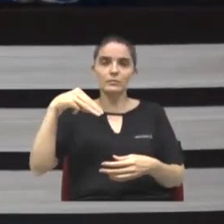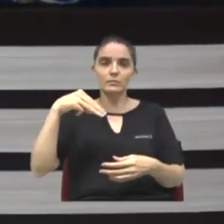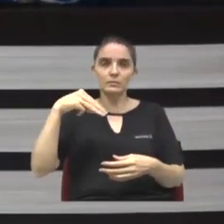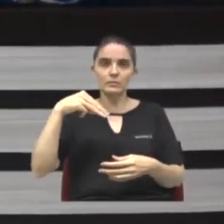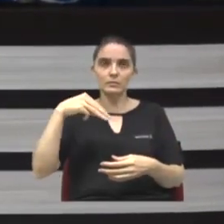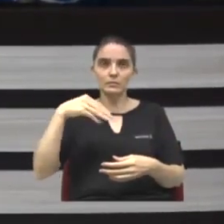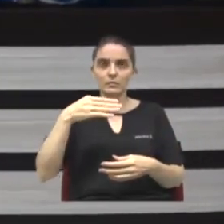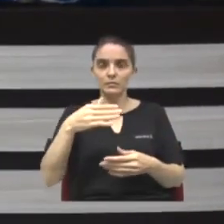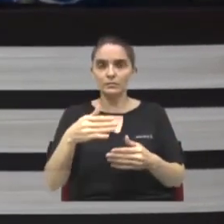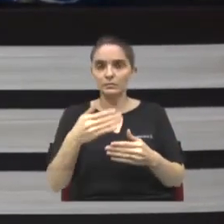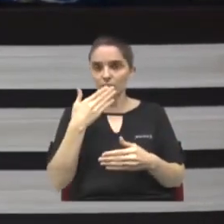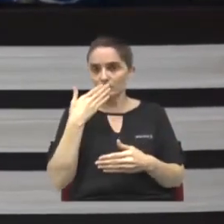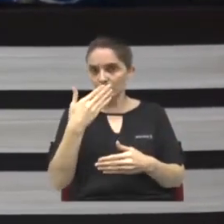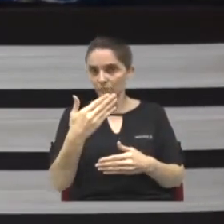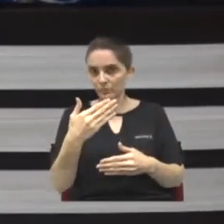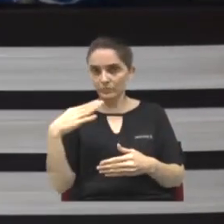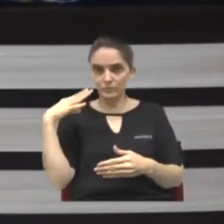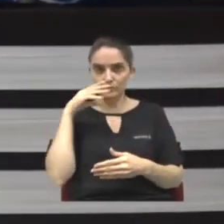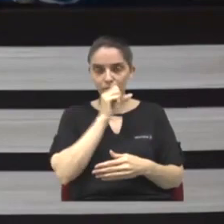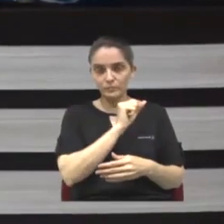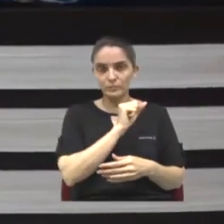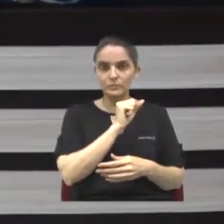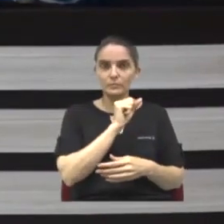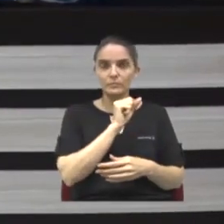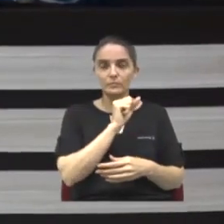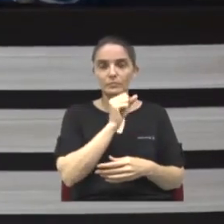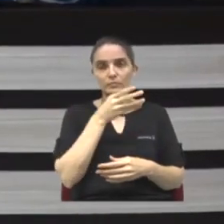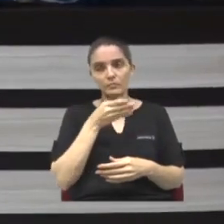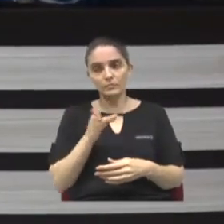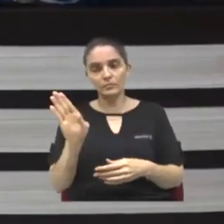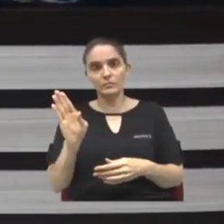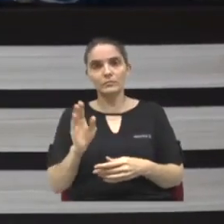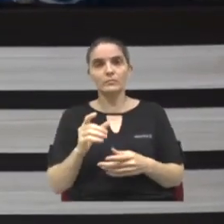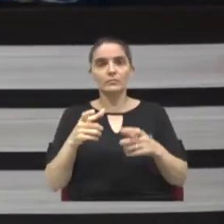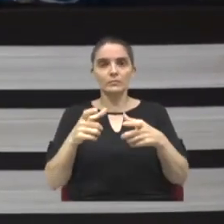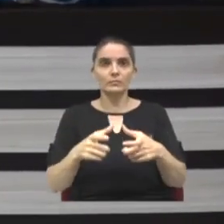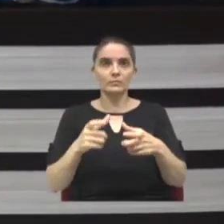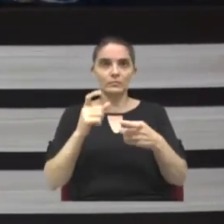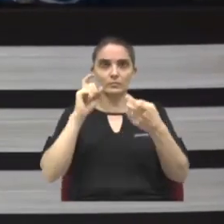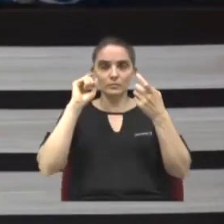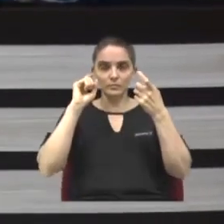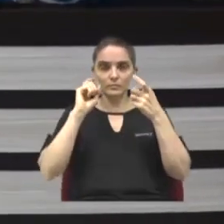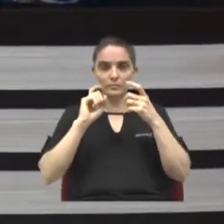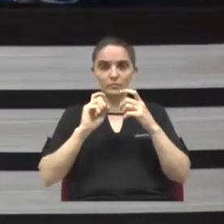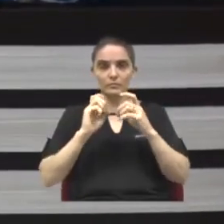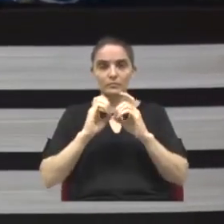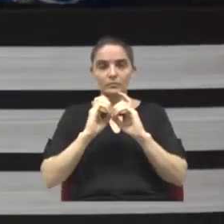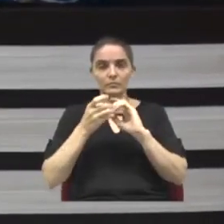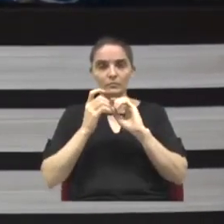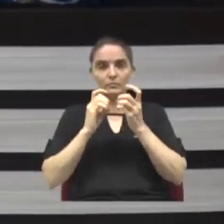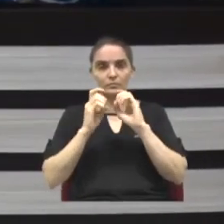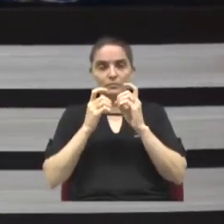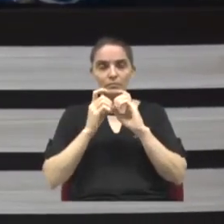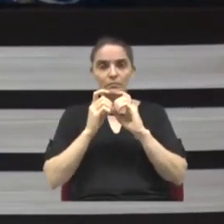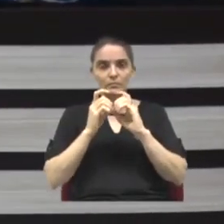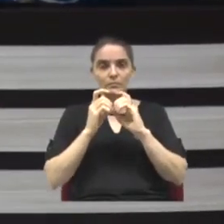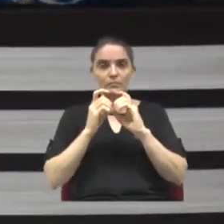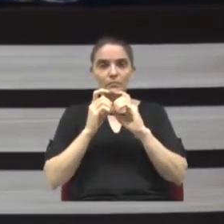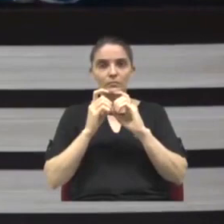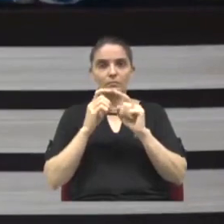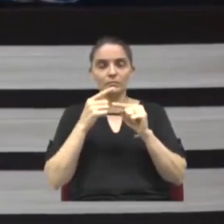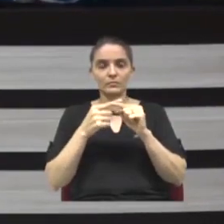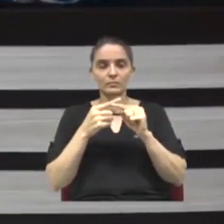que os vereadores, de imediato, vamos na reunião, porque nós temos